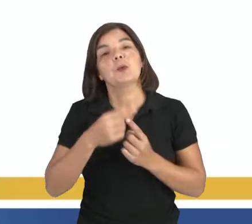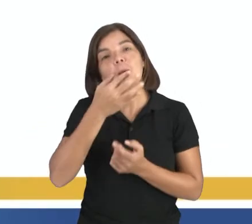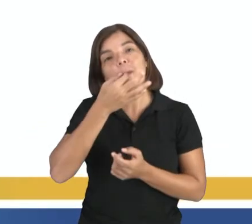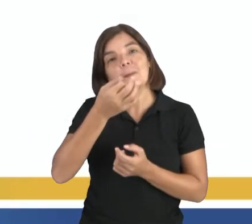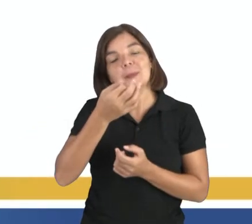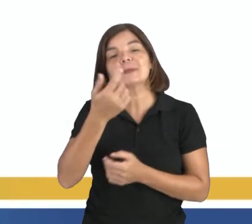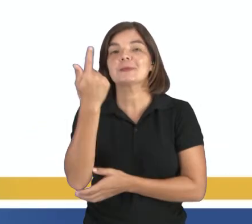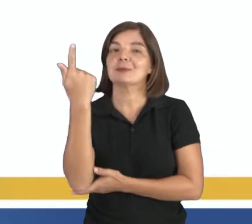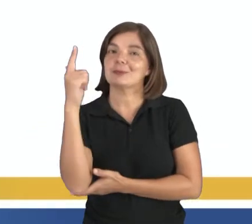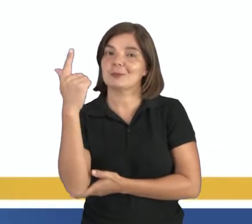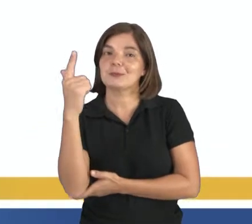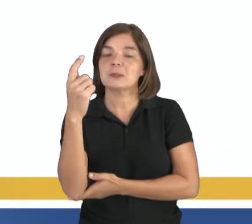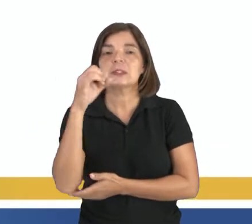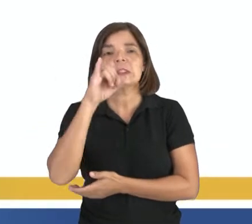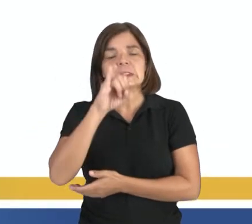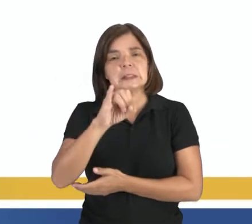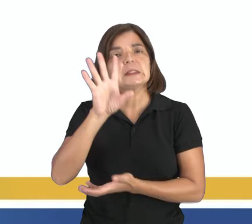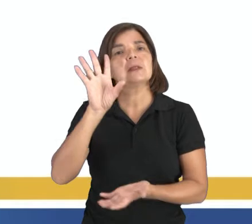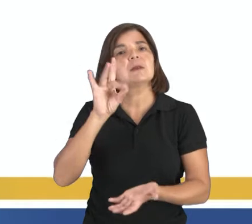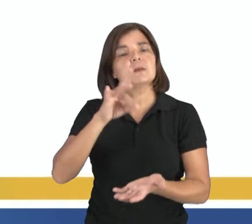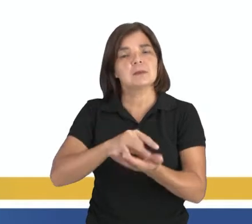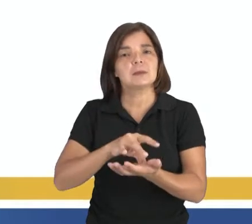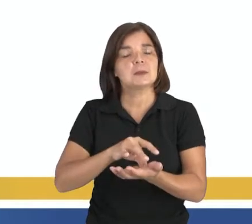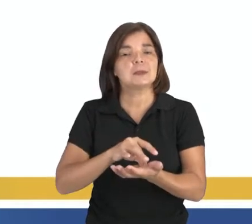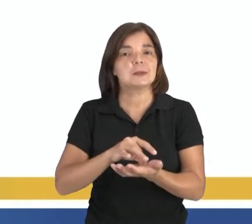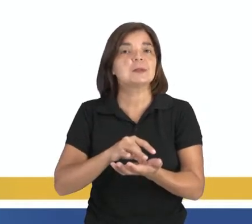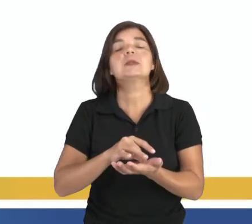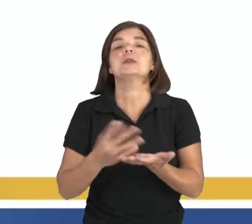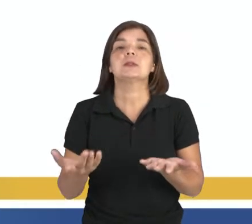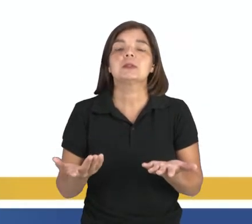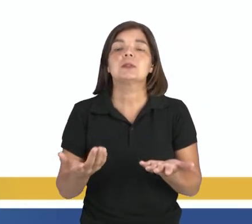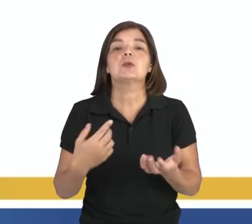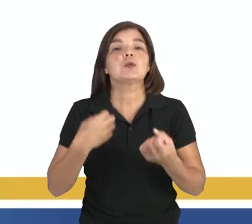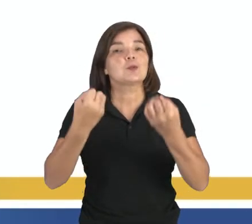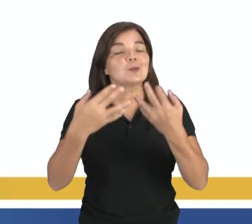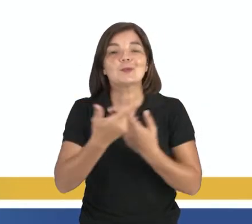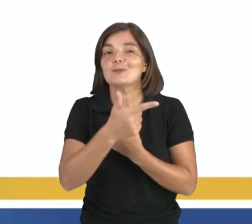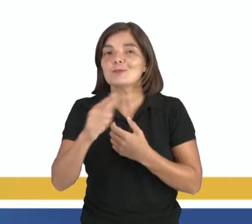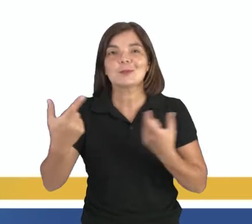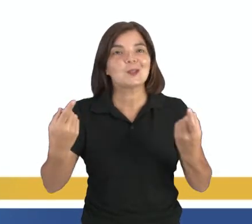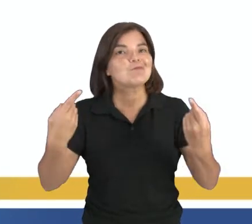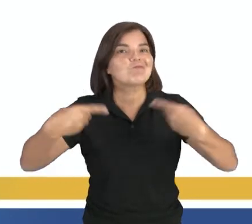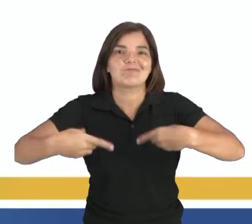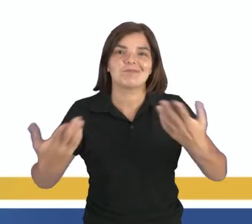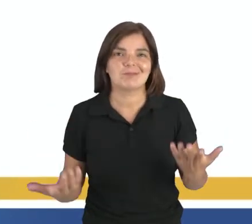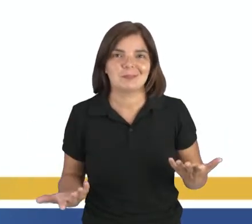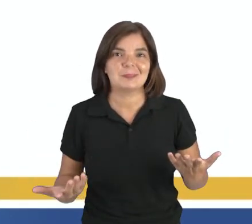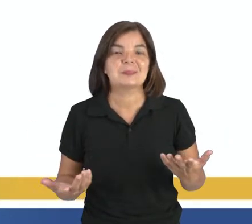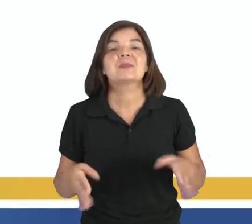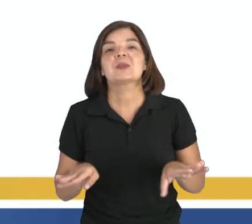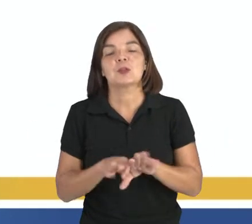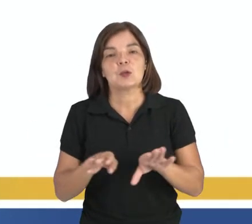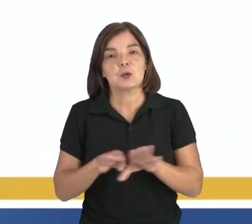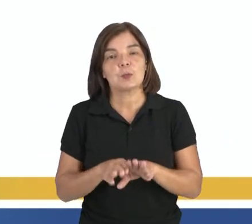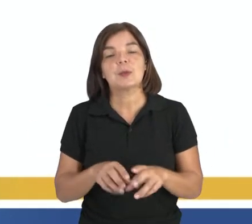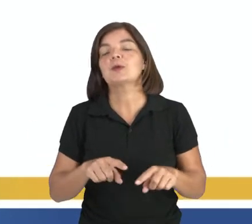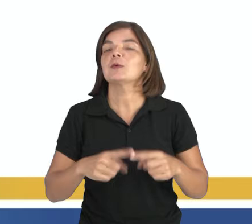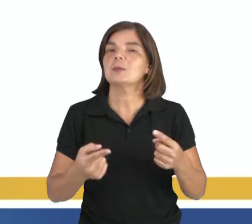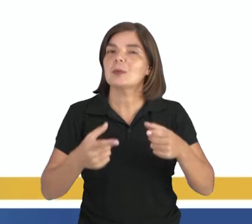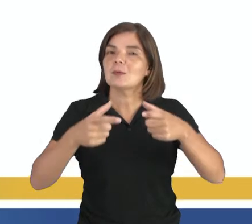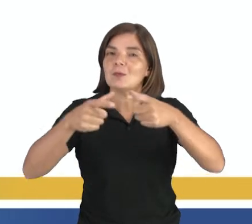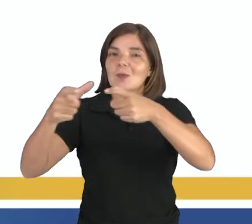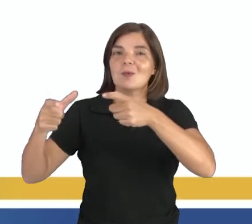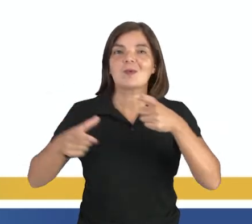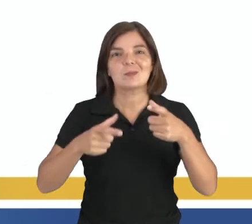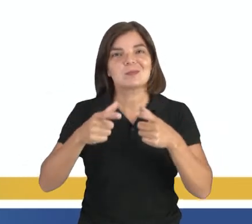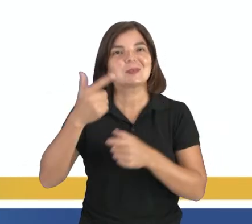vista geográfico. Então, se é fato, não, contra fatos, né, como diz, não há argumento, a não ser que seja ali pelo